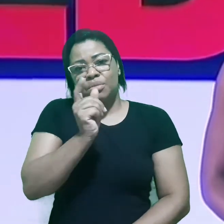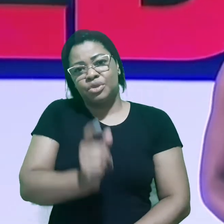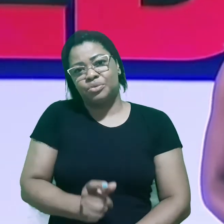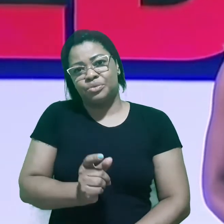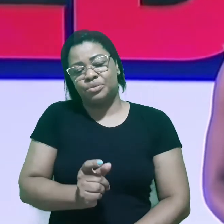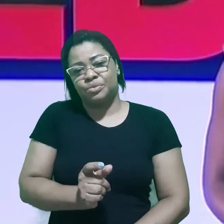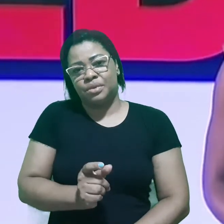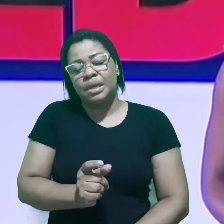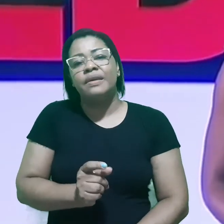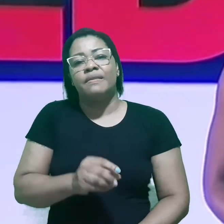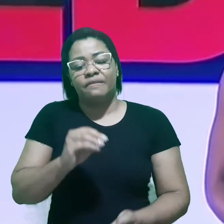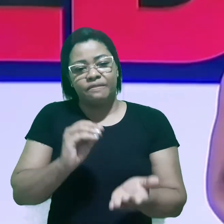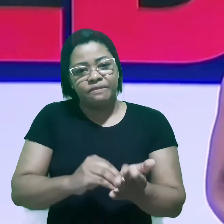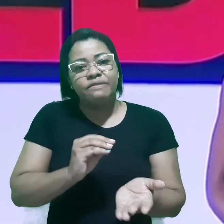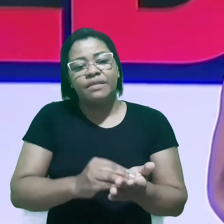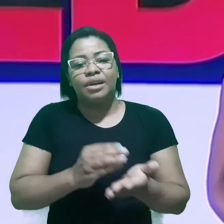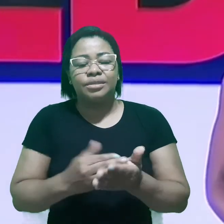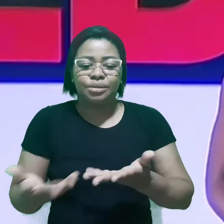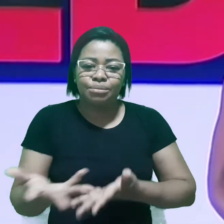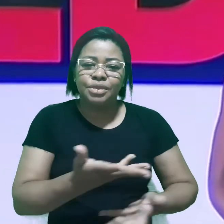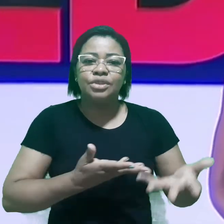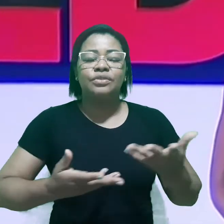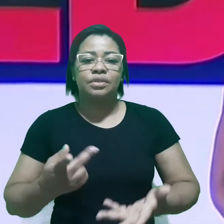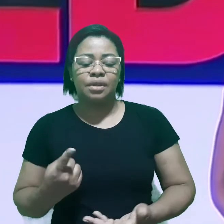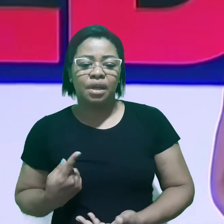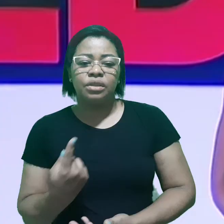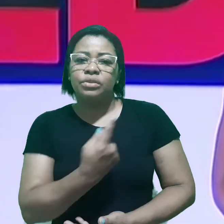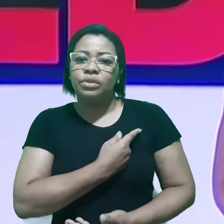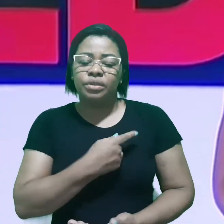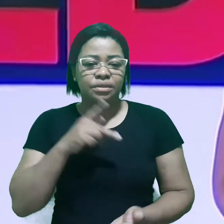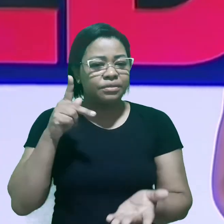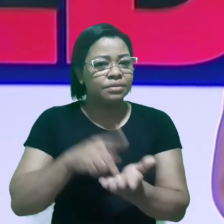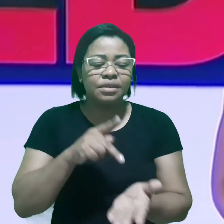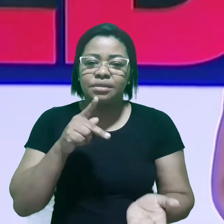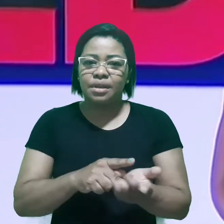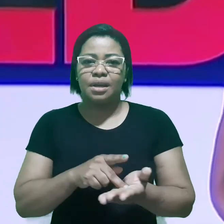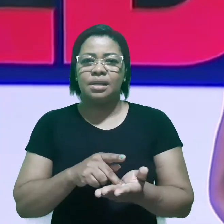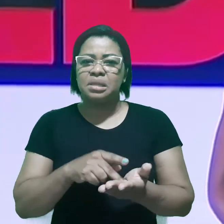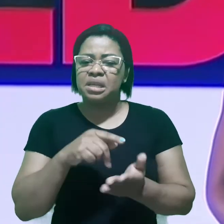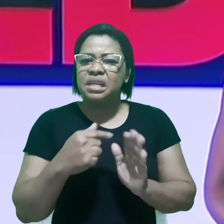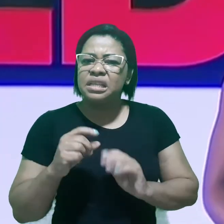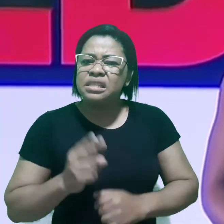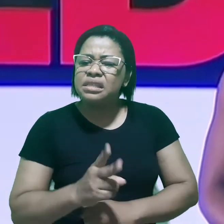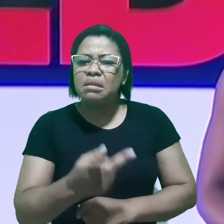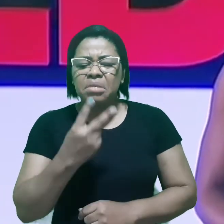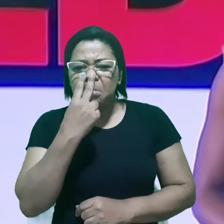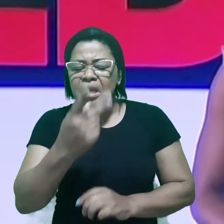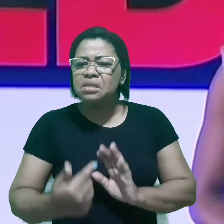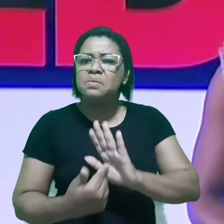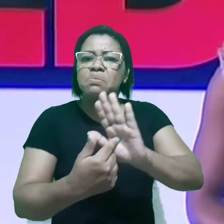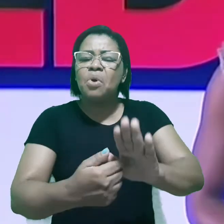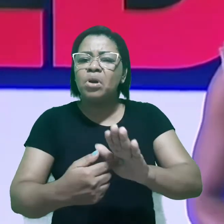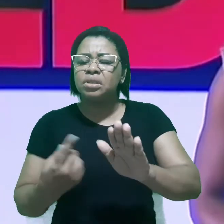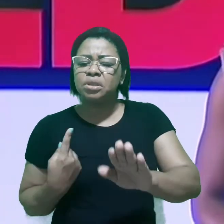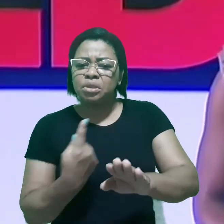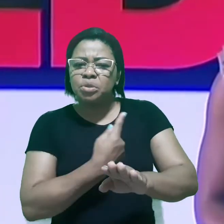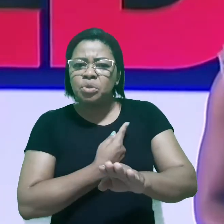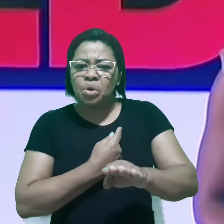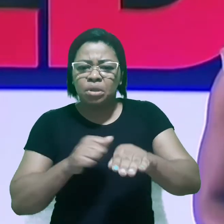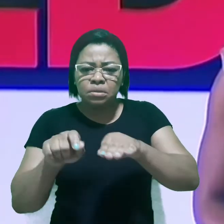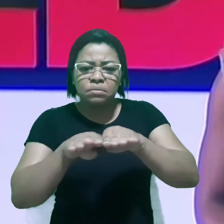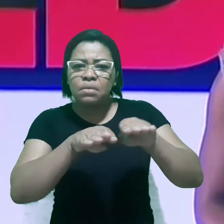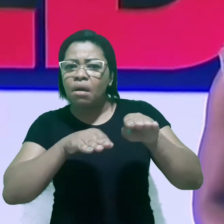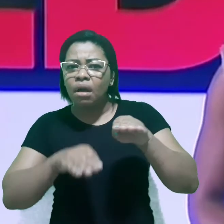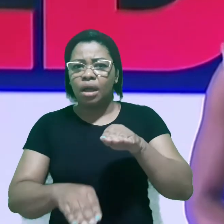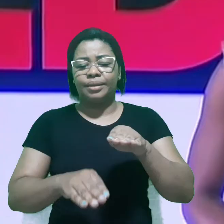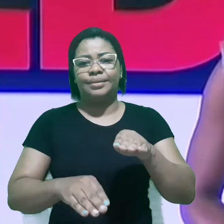somos diferentes, em vez de como somos semelhantes. E se antes da minha viagem ao México eu tivesse acompanhado os debates